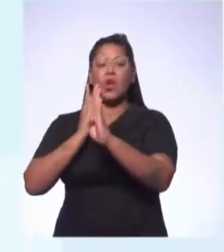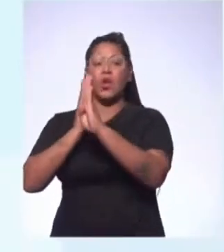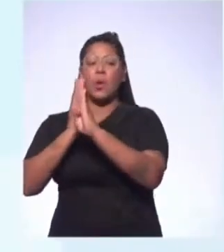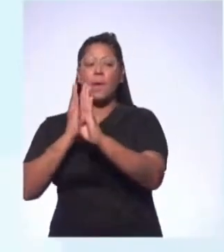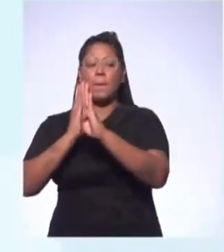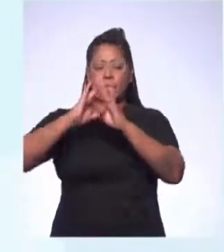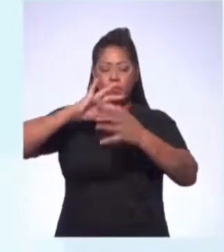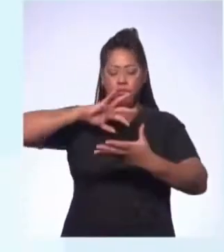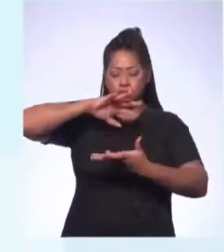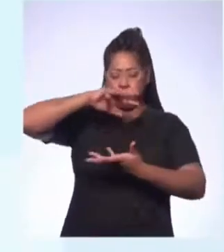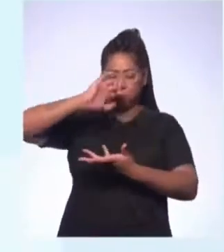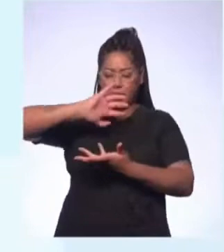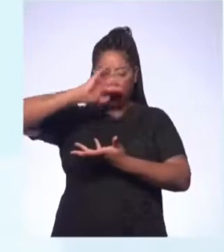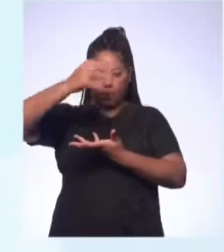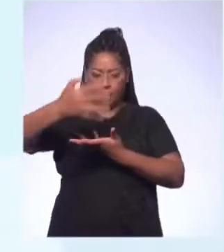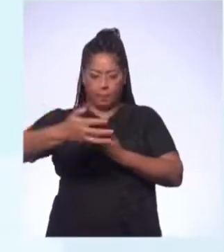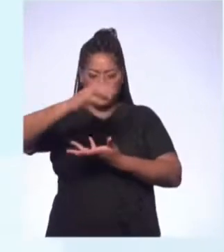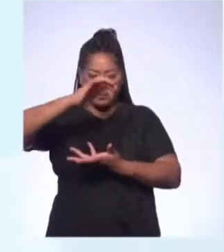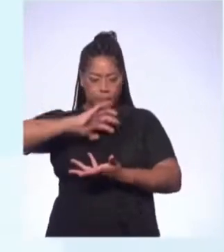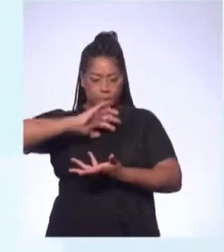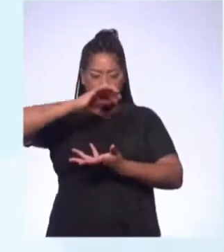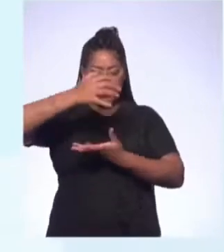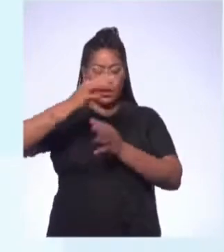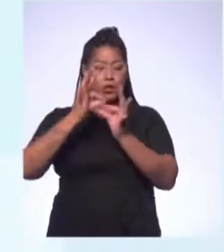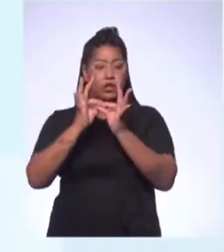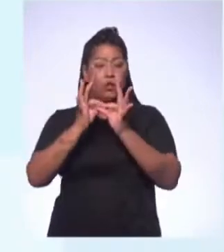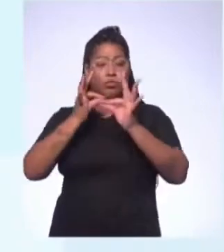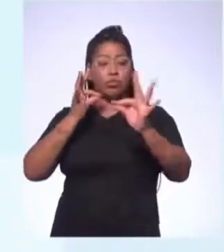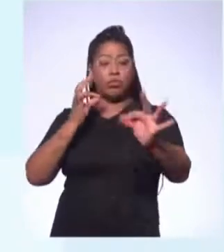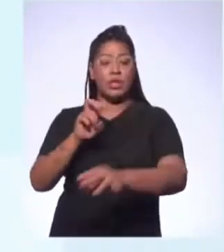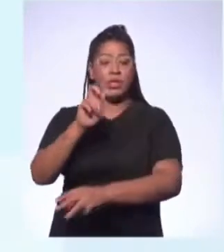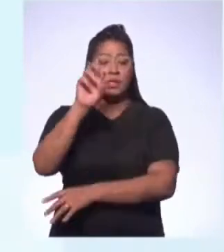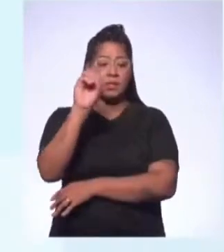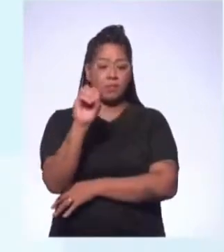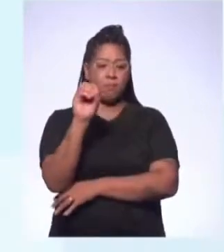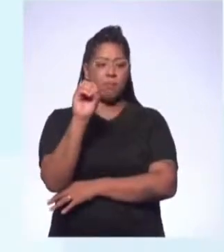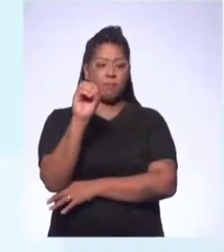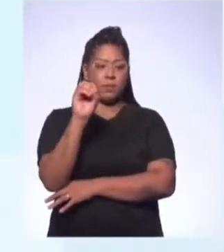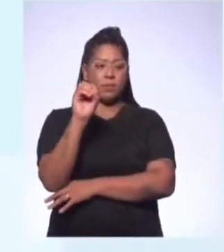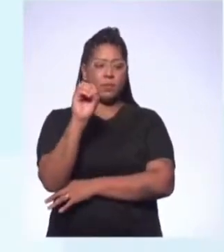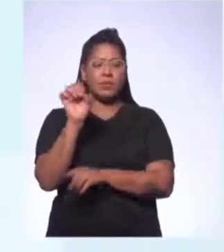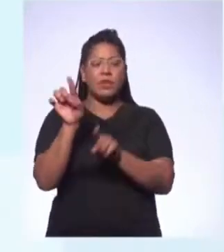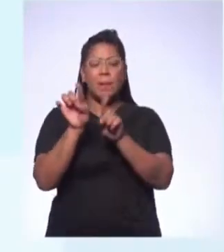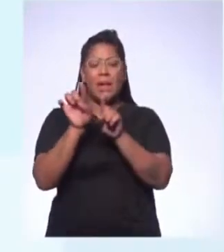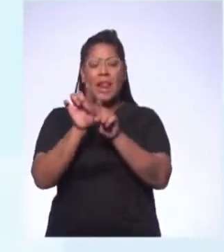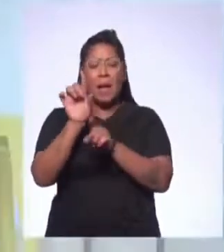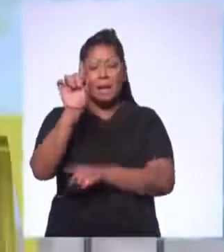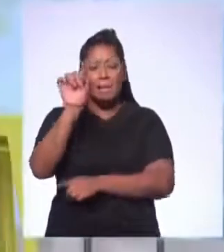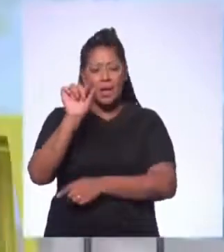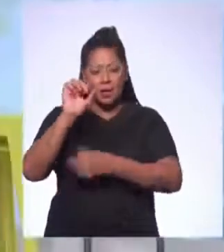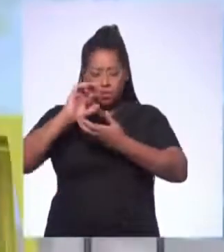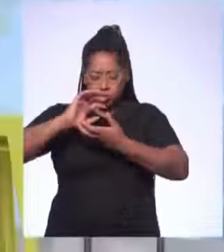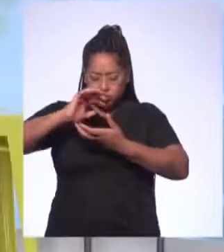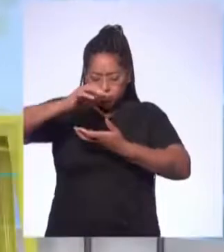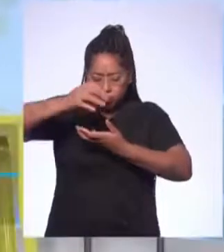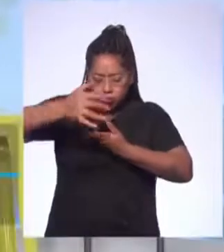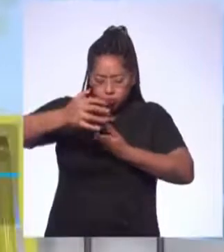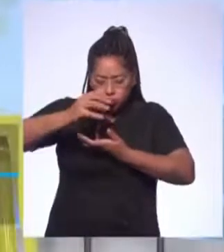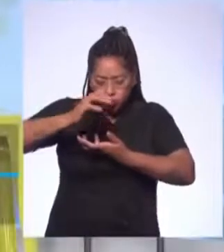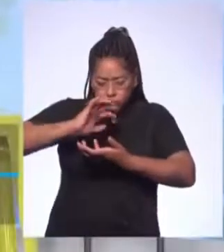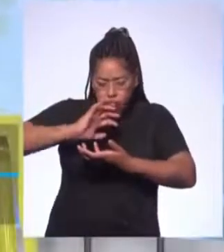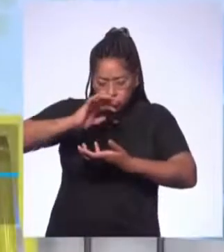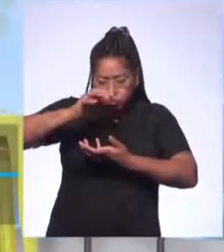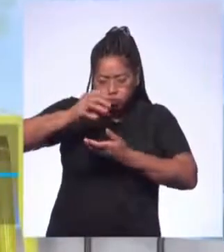e a termosfera. A mesosfera é uma das camadas que tem assim a menor, né, temperatura.